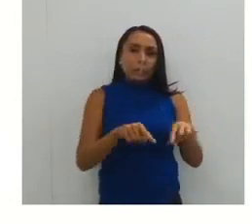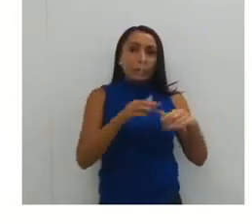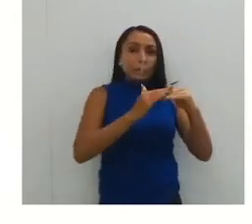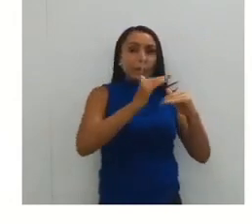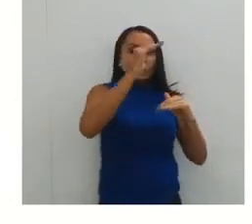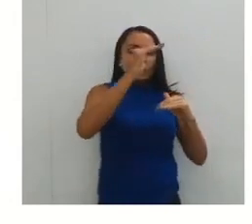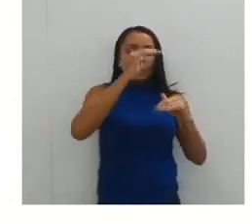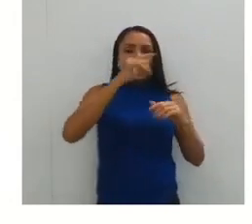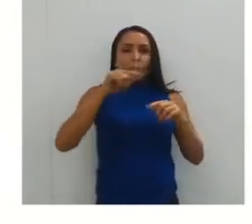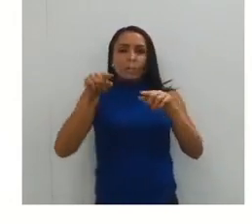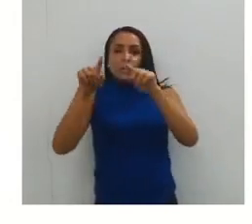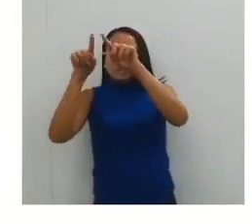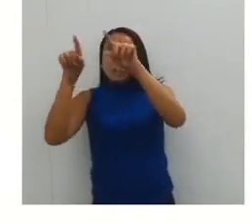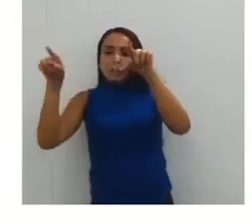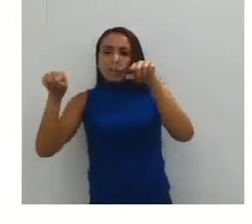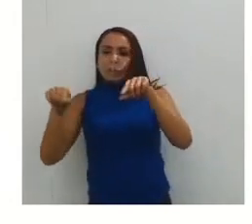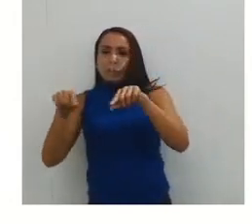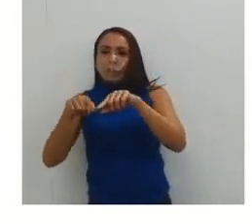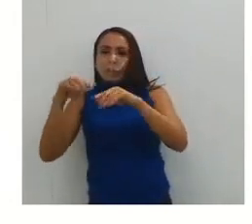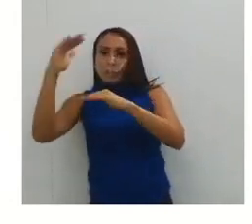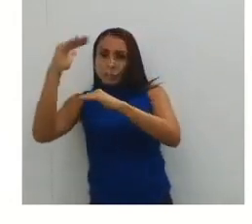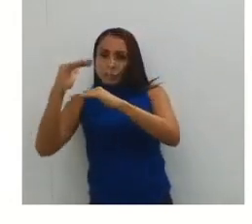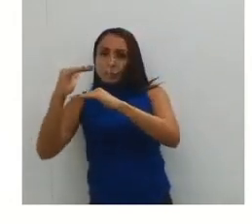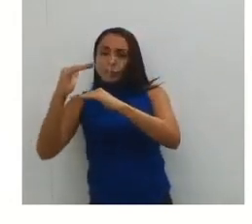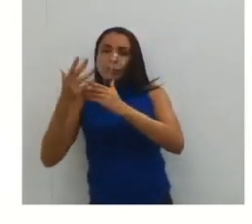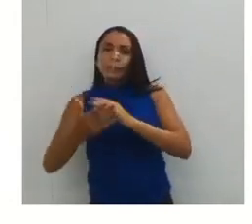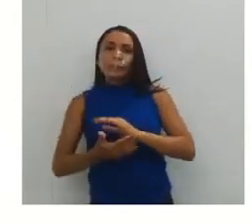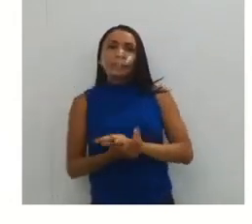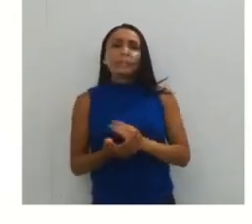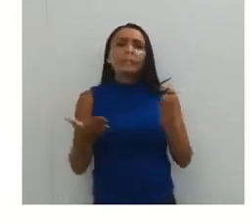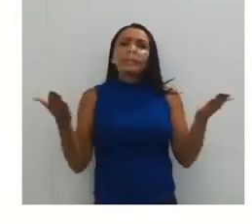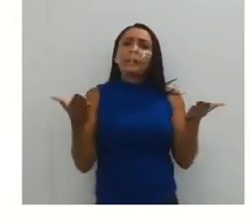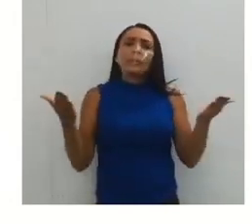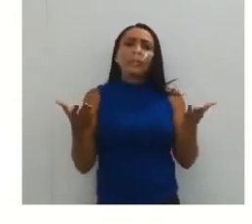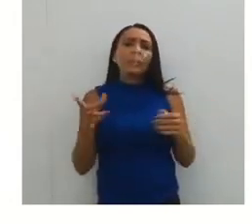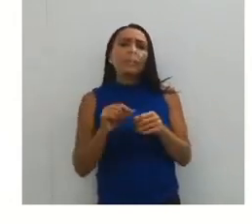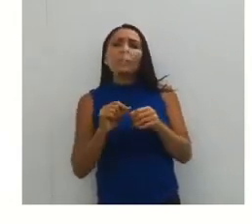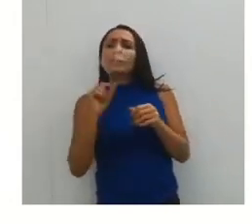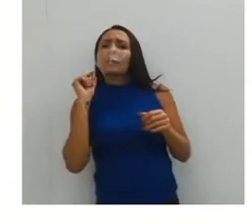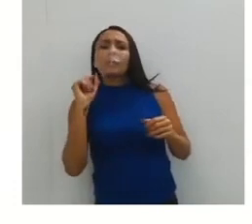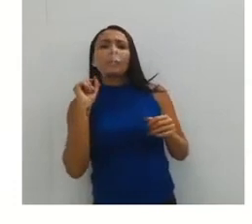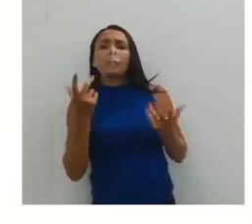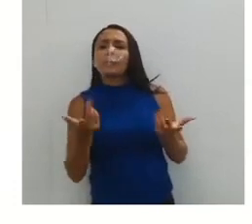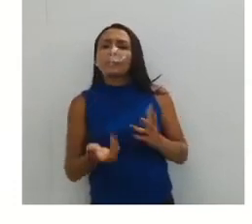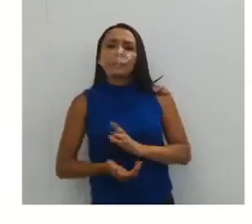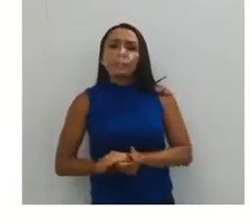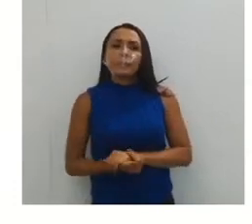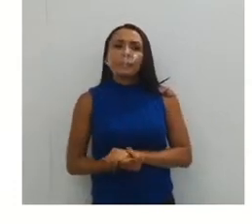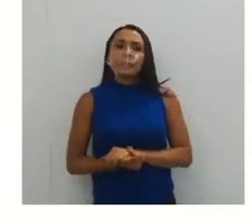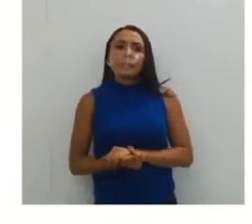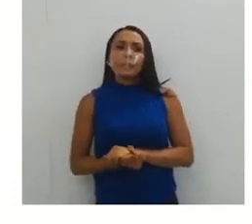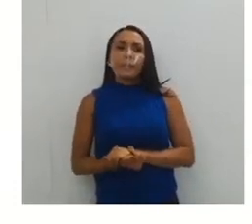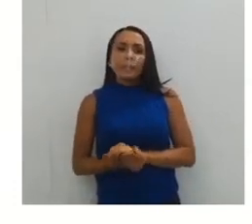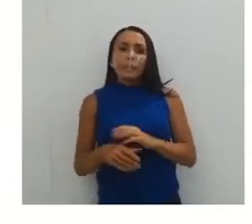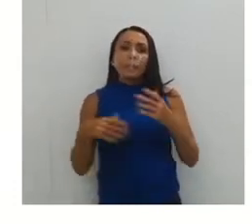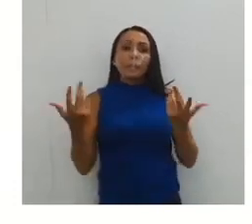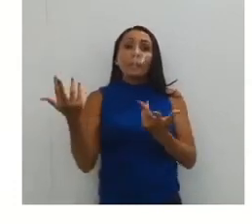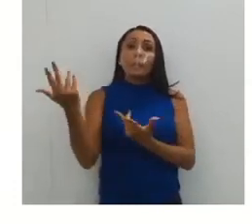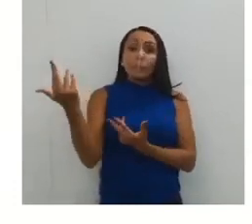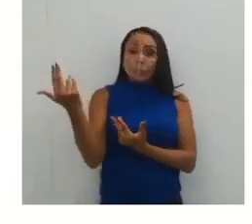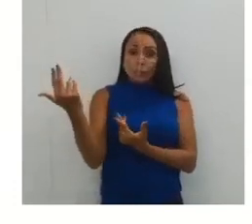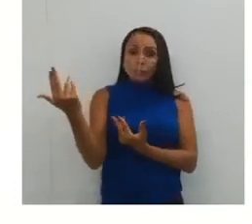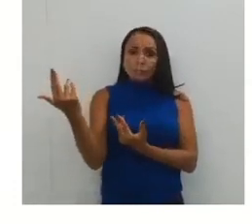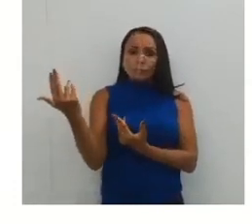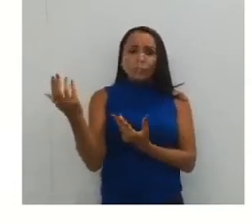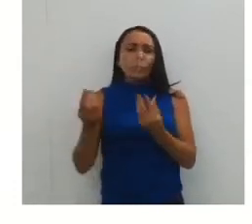a área menor. Beleza. E agora, como é que a gente faz? Vamos pegar os termos semelhantes.